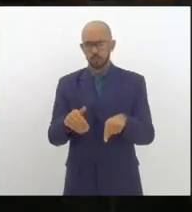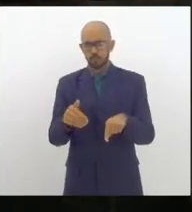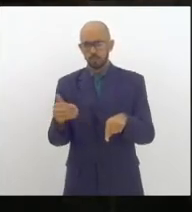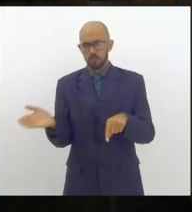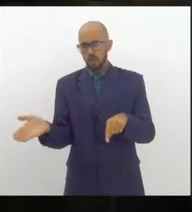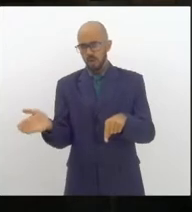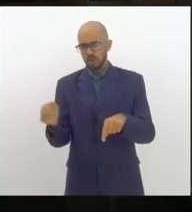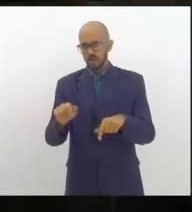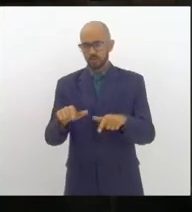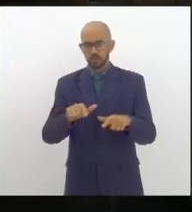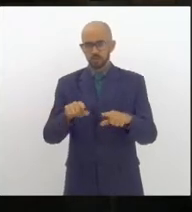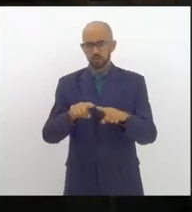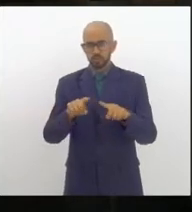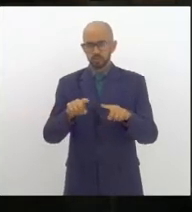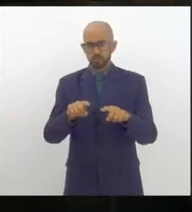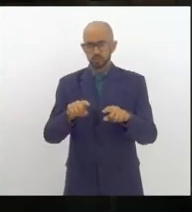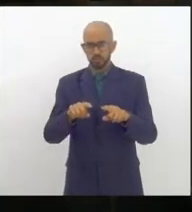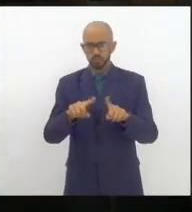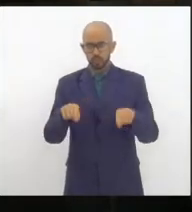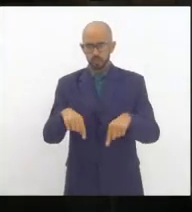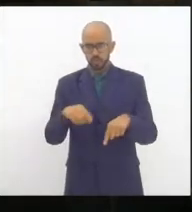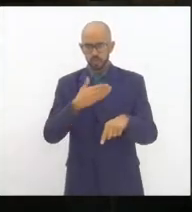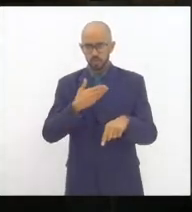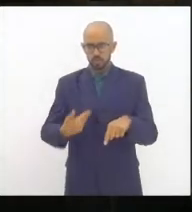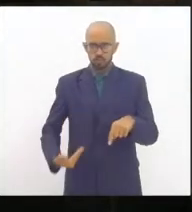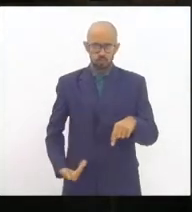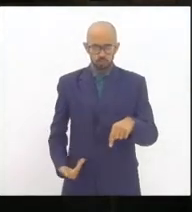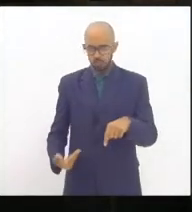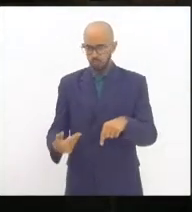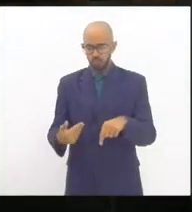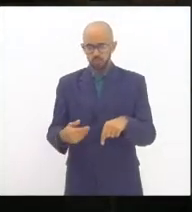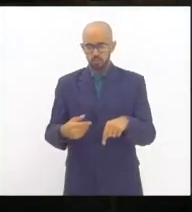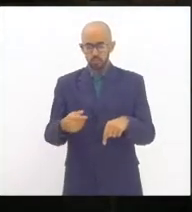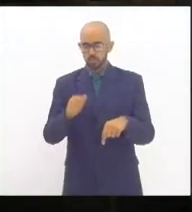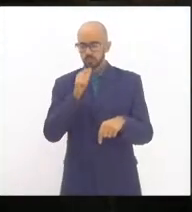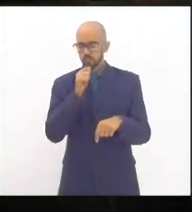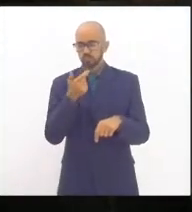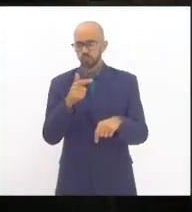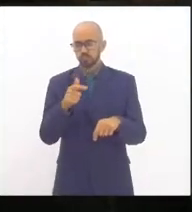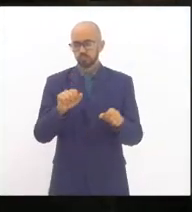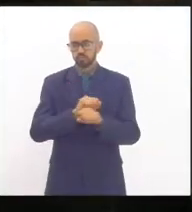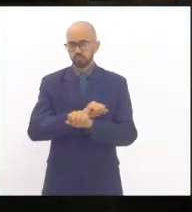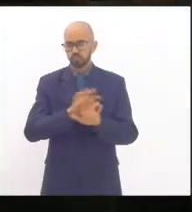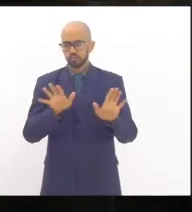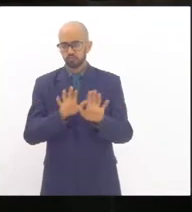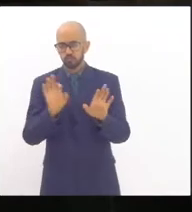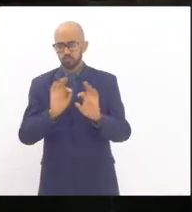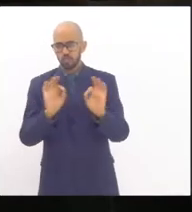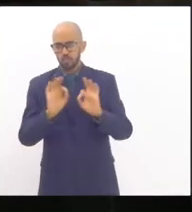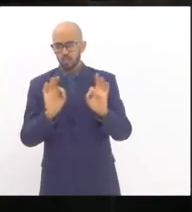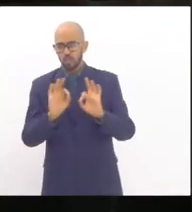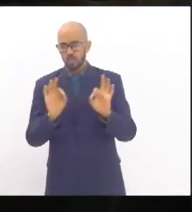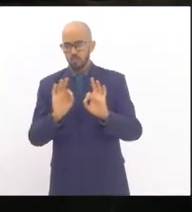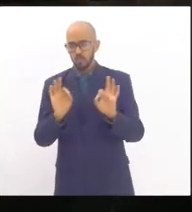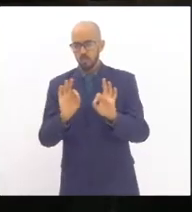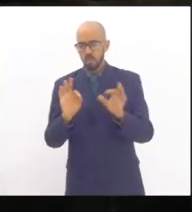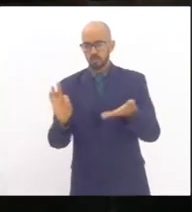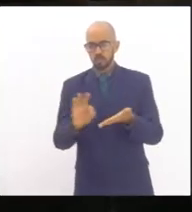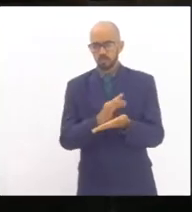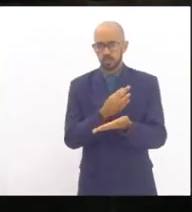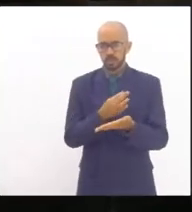ao serviço público sem nenhuma transparência quantas relativas contratações